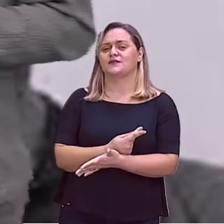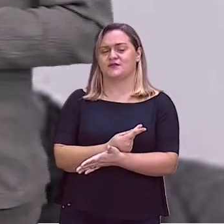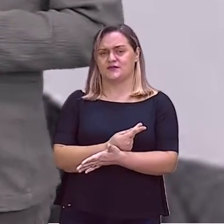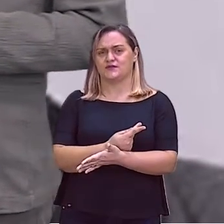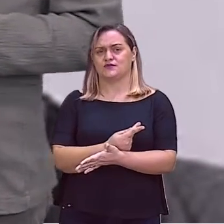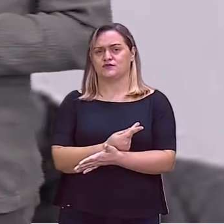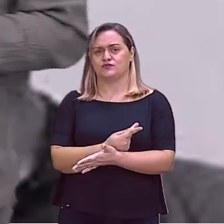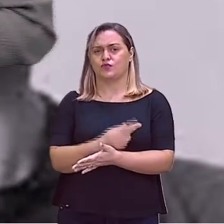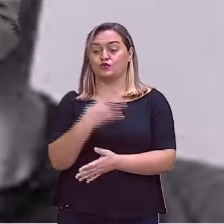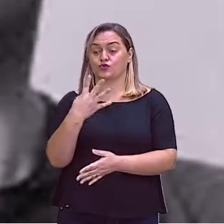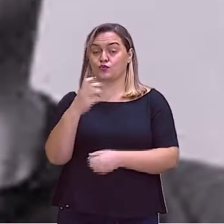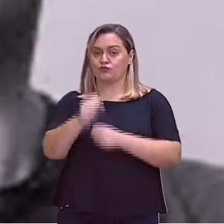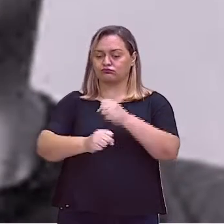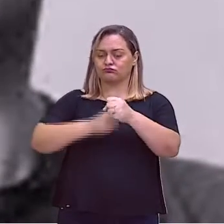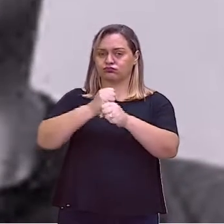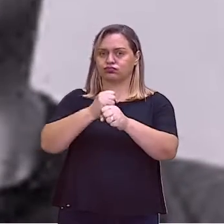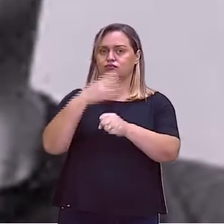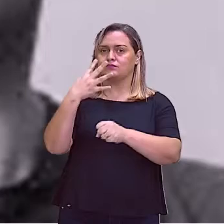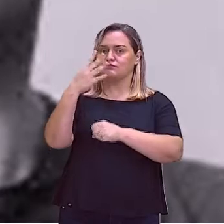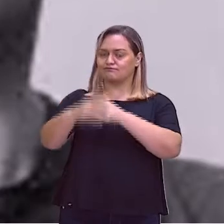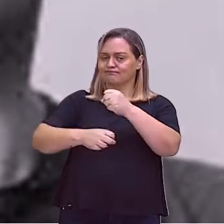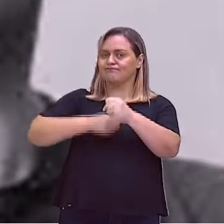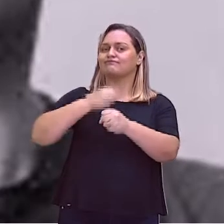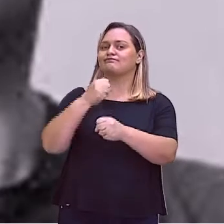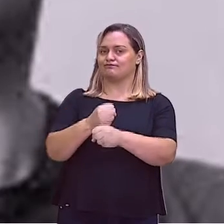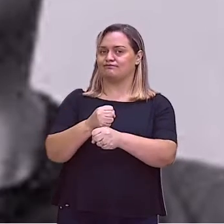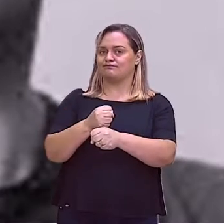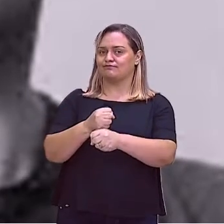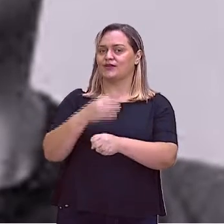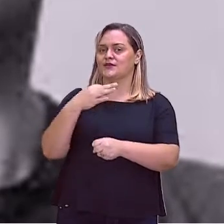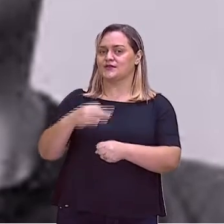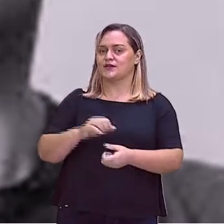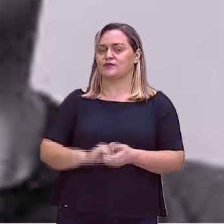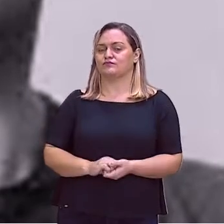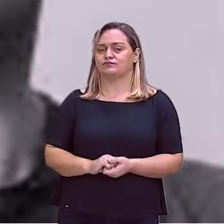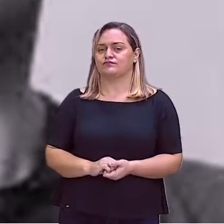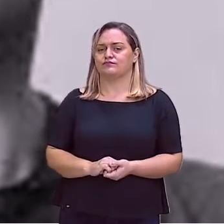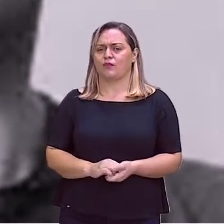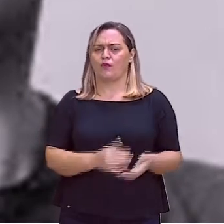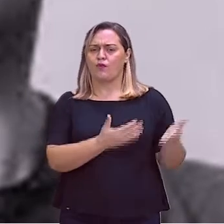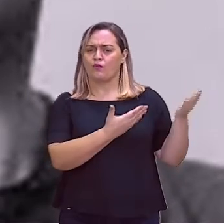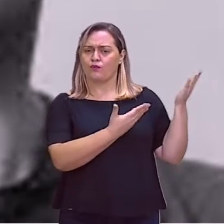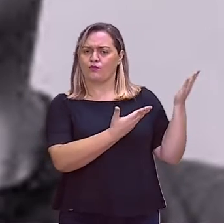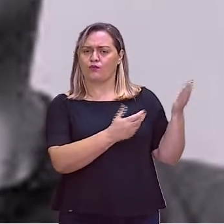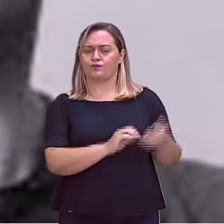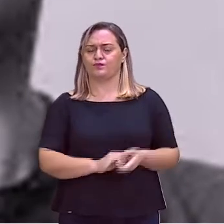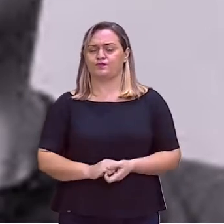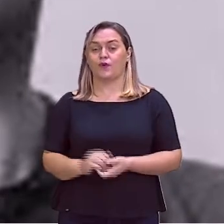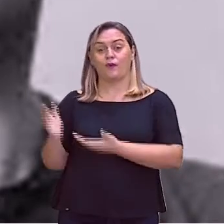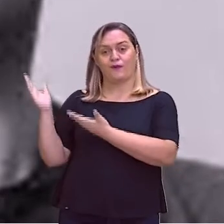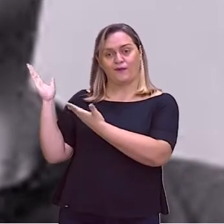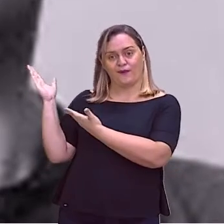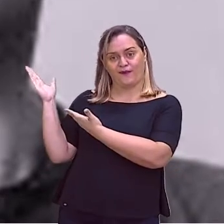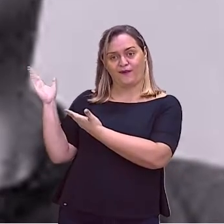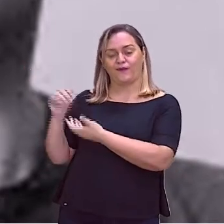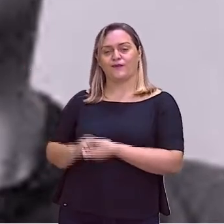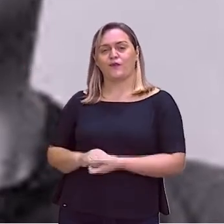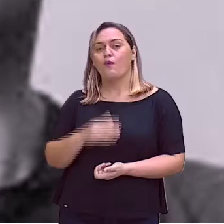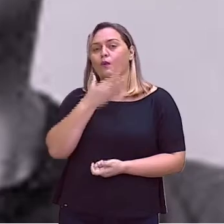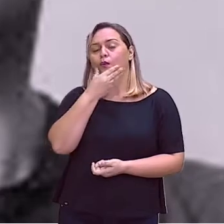de 4 em 4 anos. Naquela convenção, o Barão de